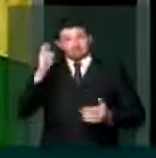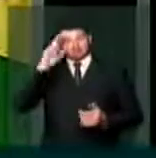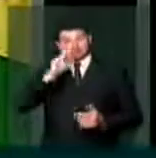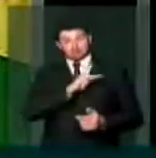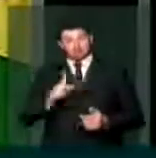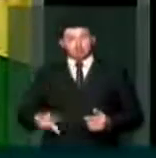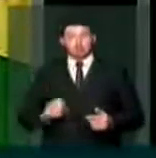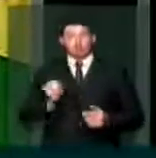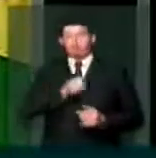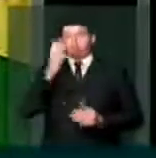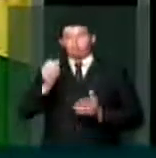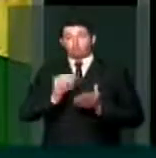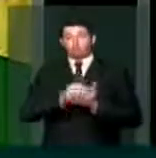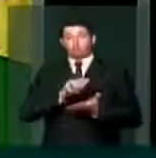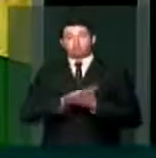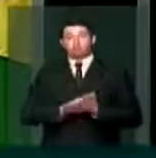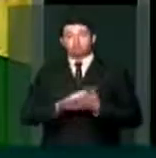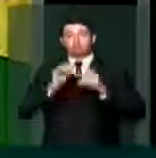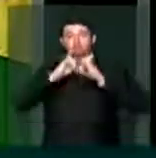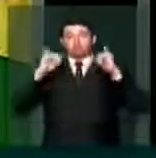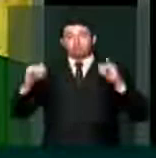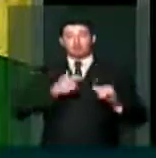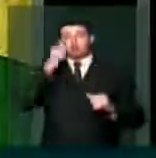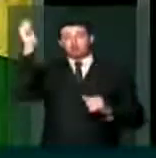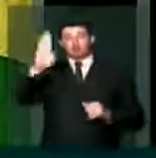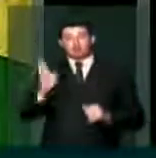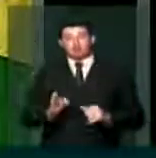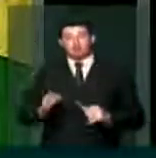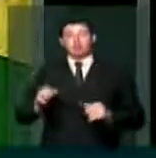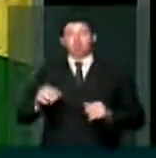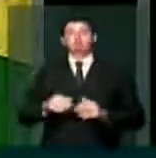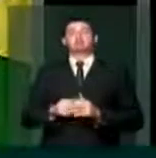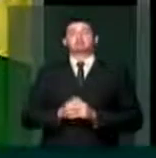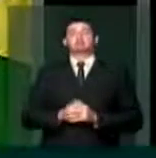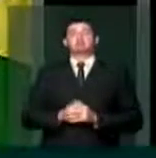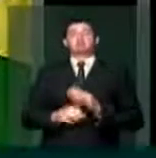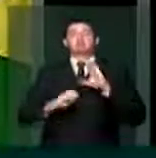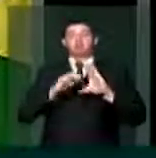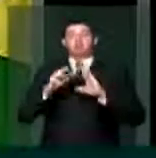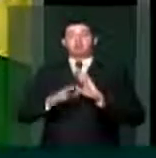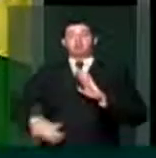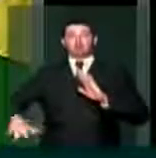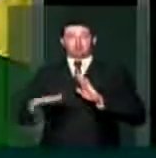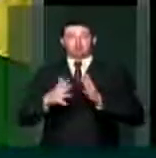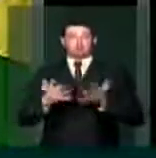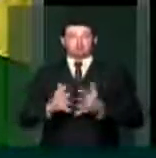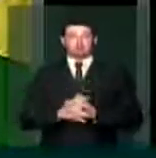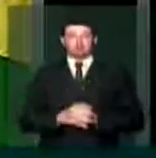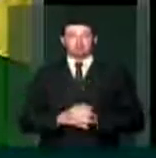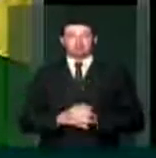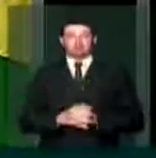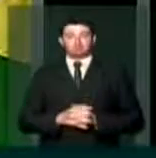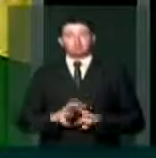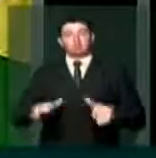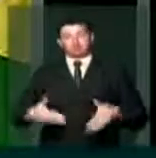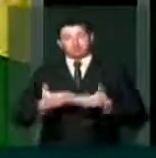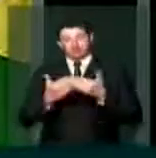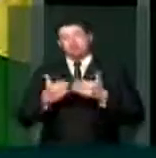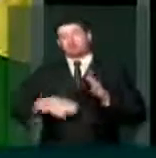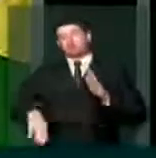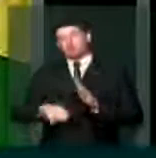presidente, que esse nosso processamento seja divulgado nos anais dessa casa e, de modo especial, na Voz do Brasil, em